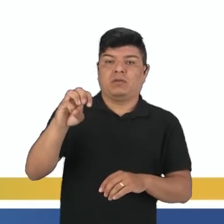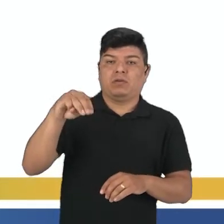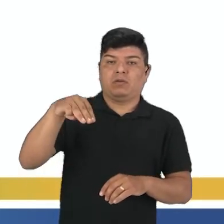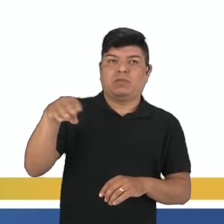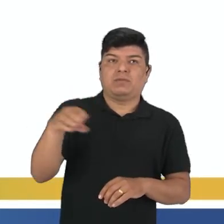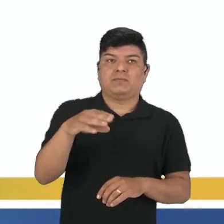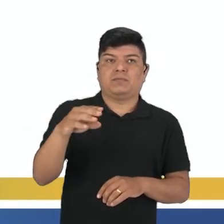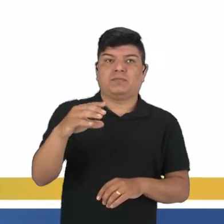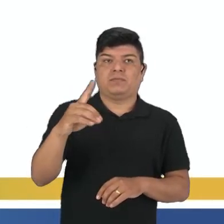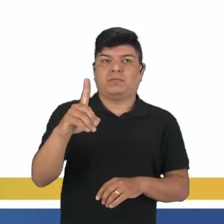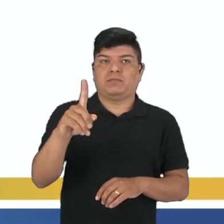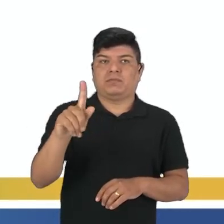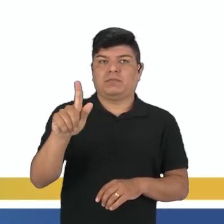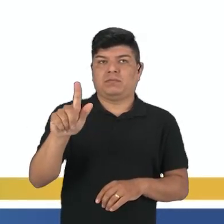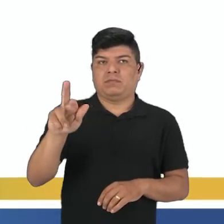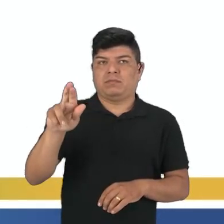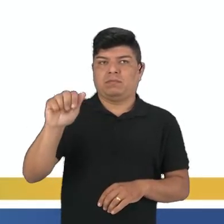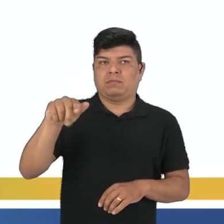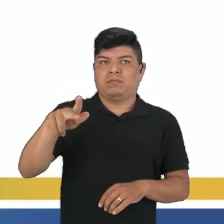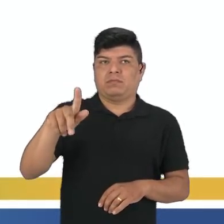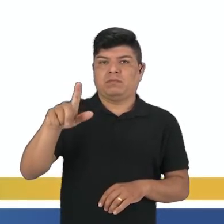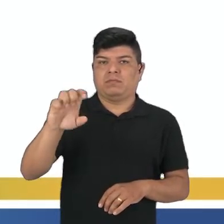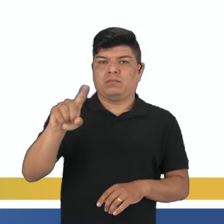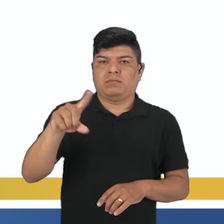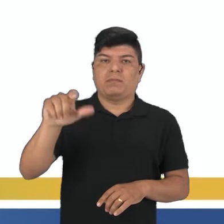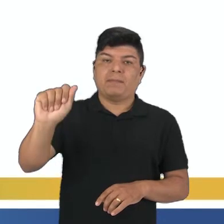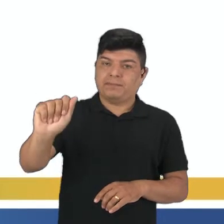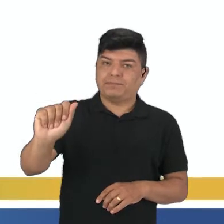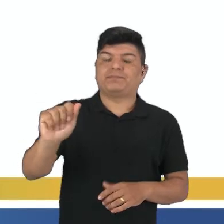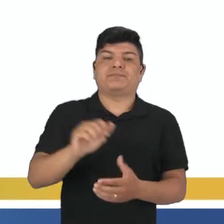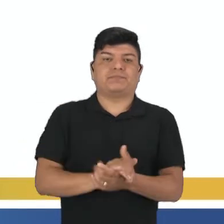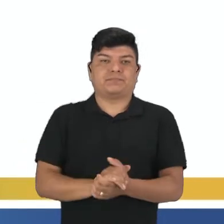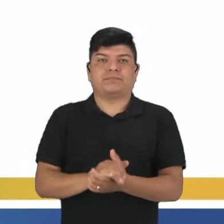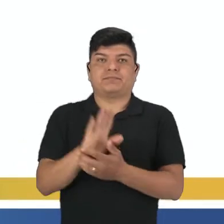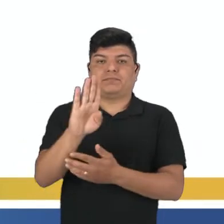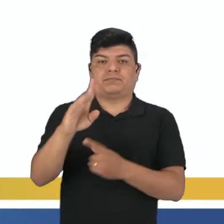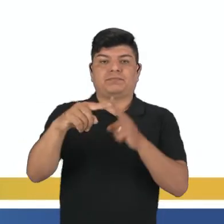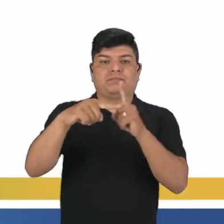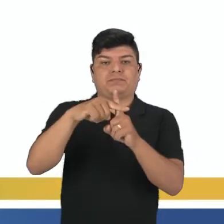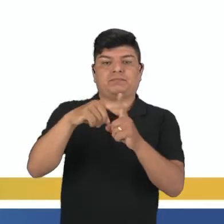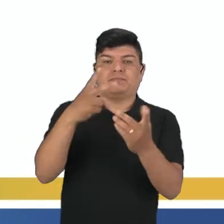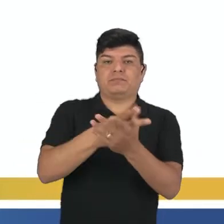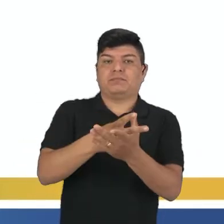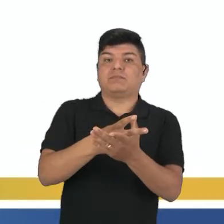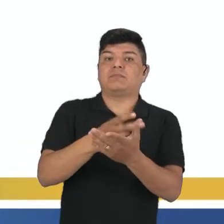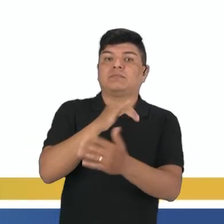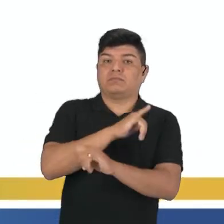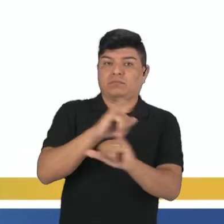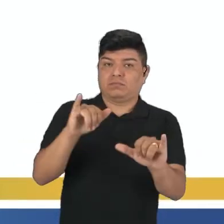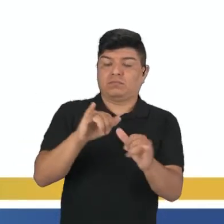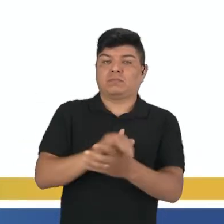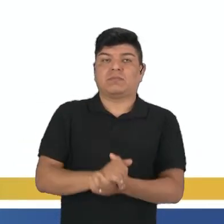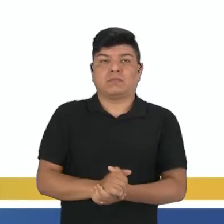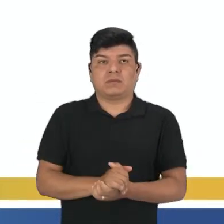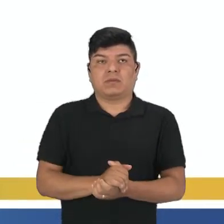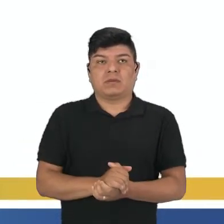gente for trabalhar com números grandes para converter em notação científica, o B vai ser positivo, já adiantando para